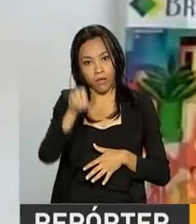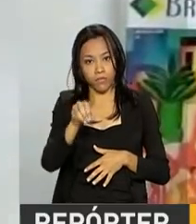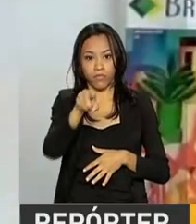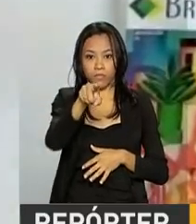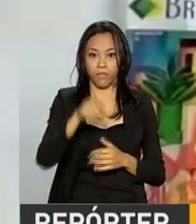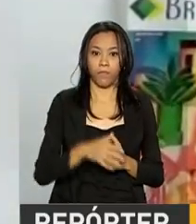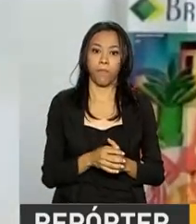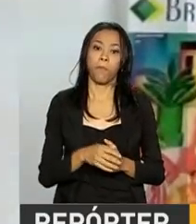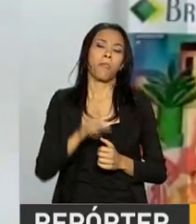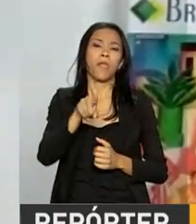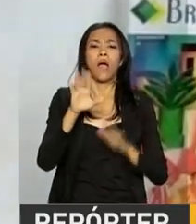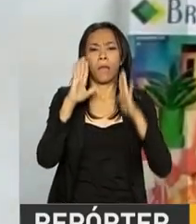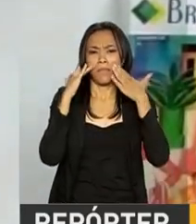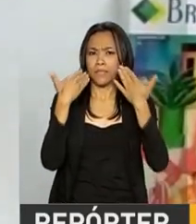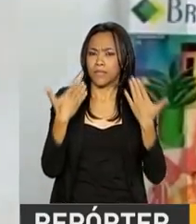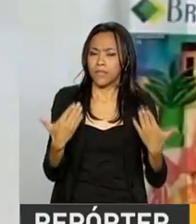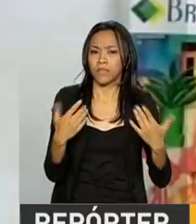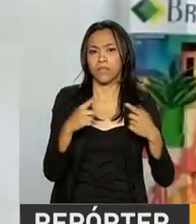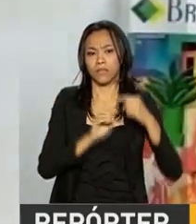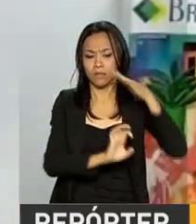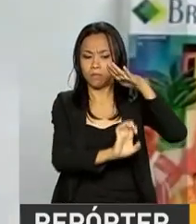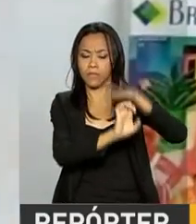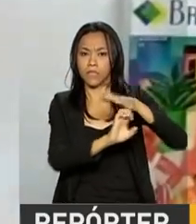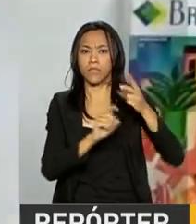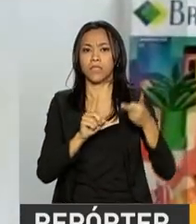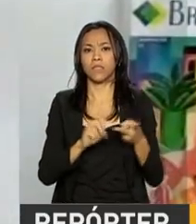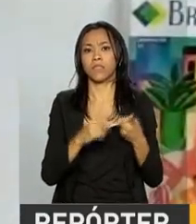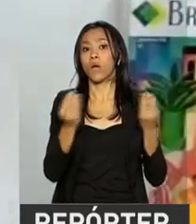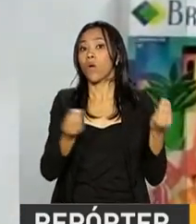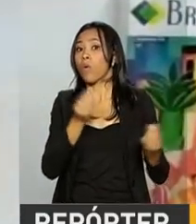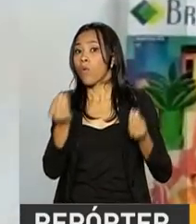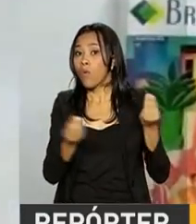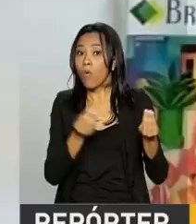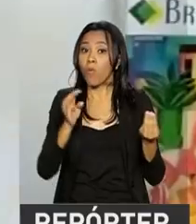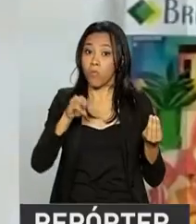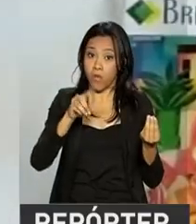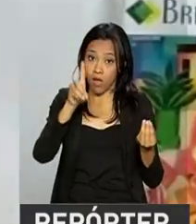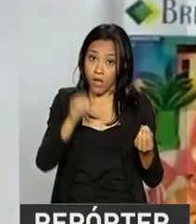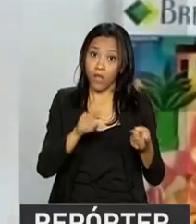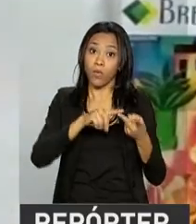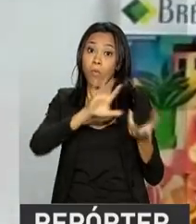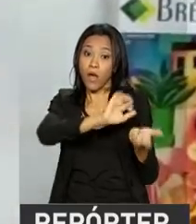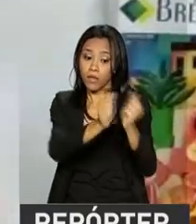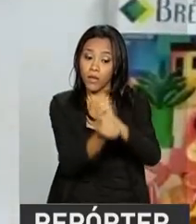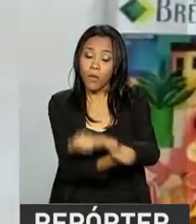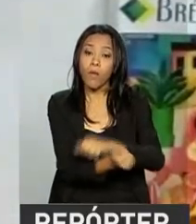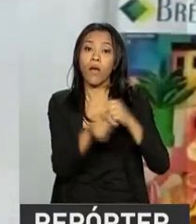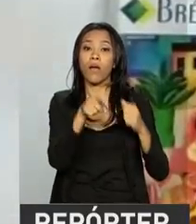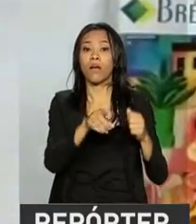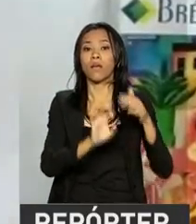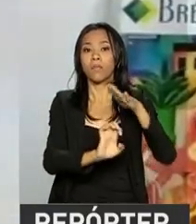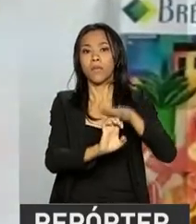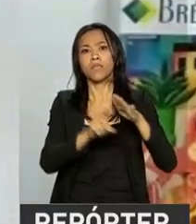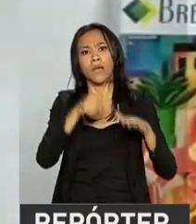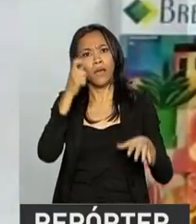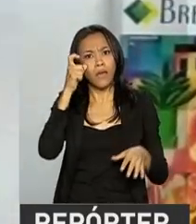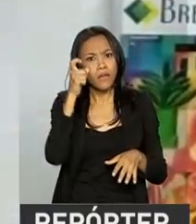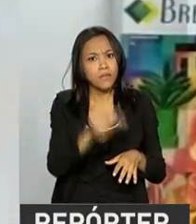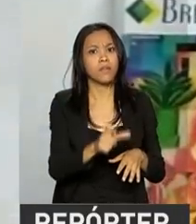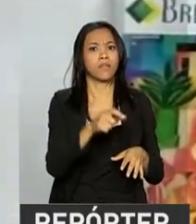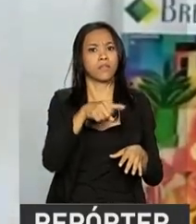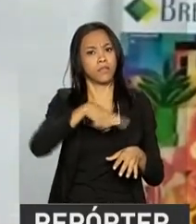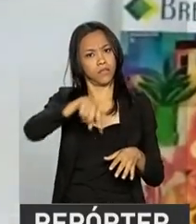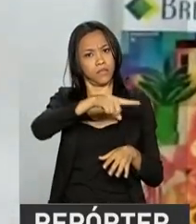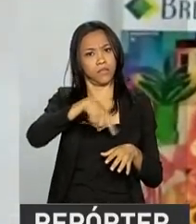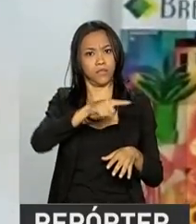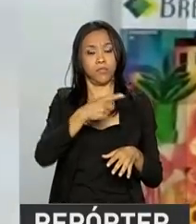de apresentação, colocação no mercado, como exportar, como adequar a empresa para estar aqui. Então, um programa muito interessante para um